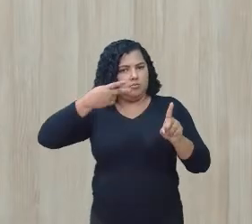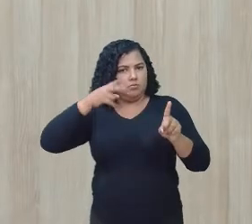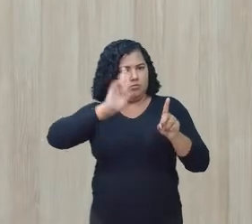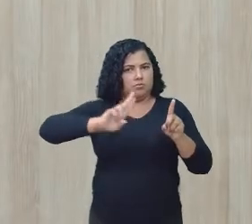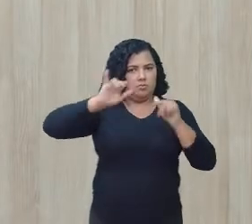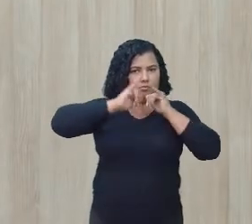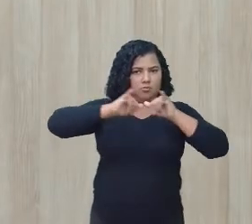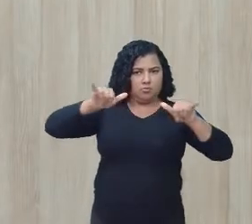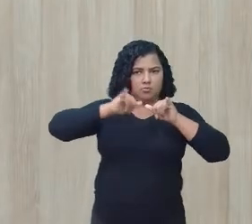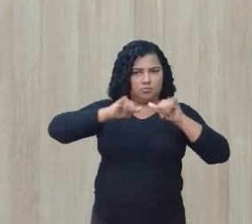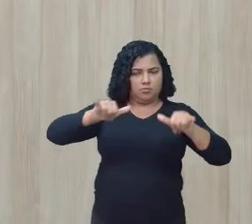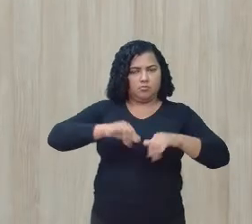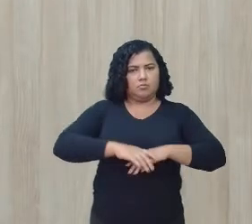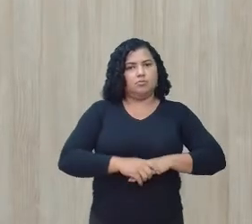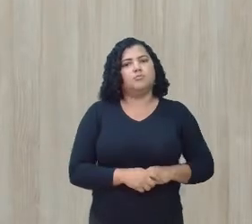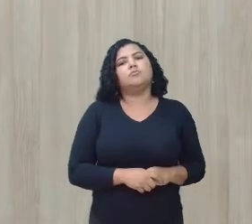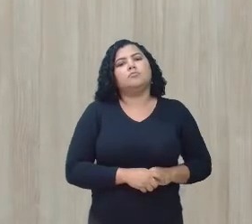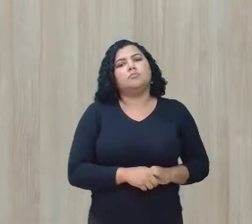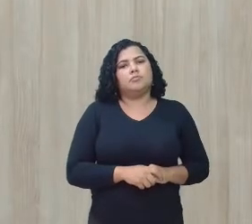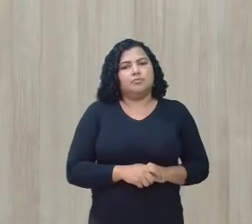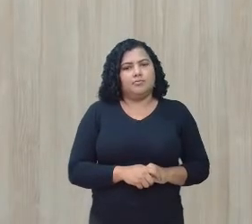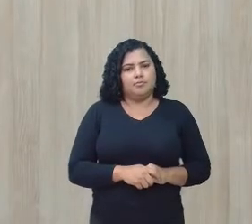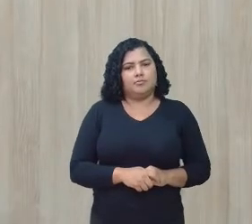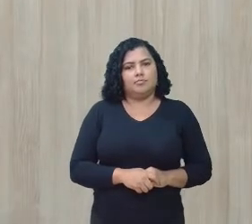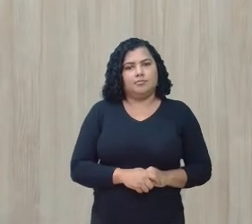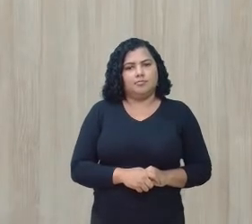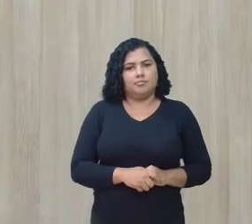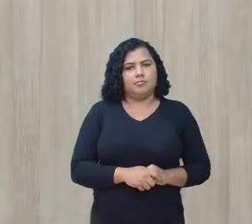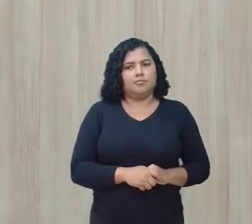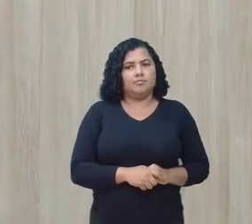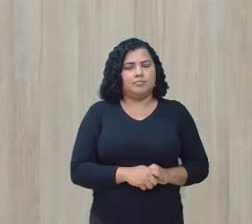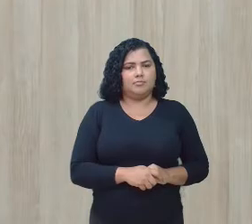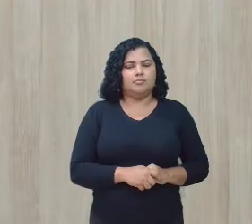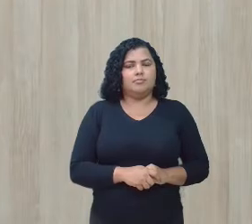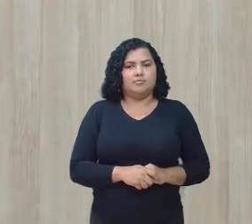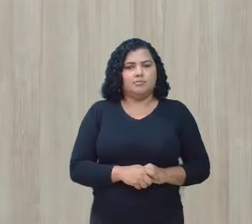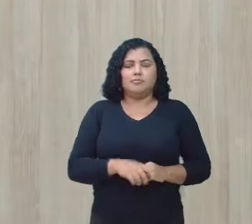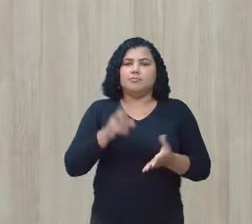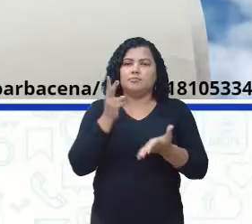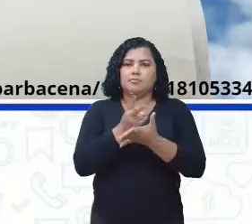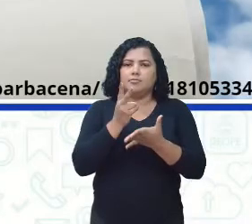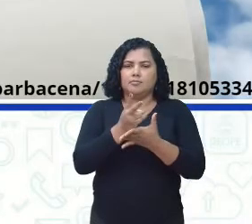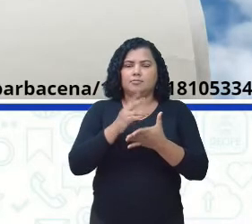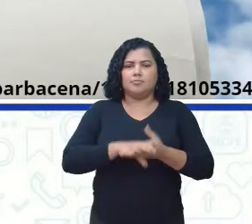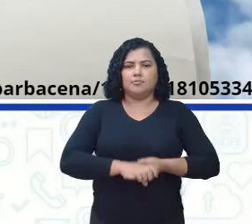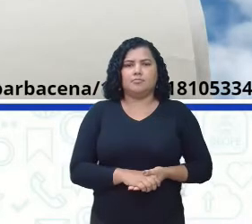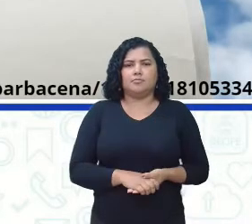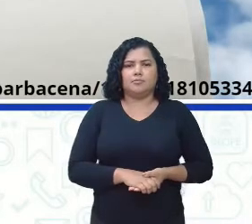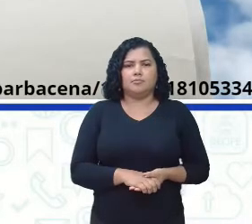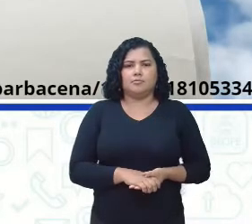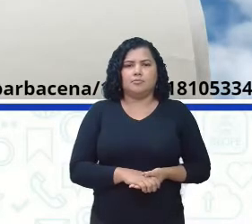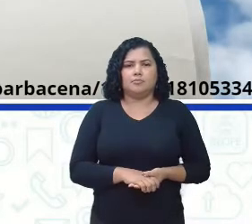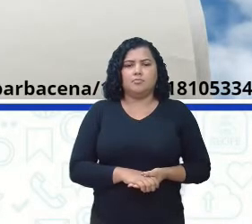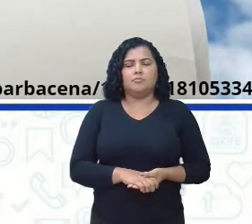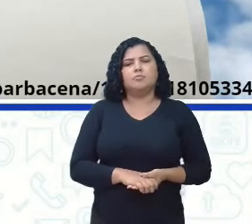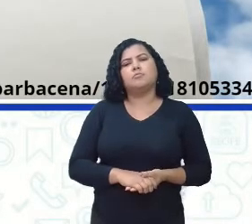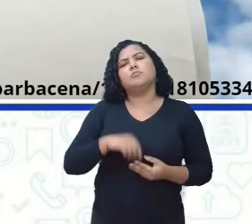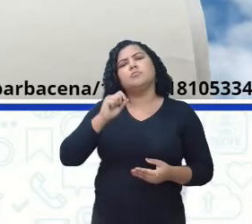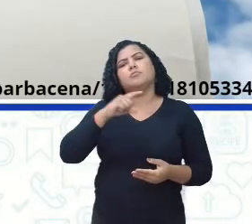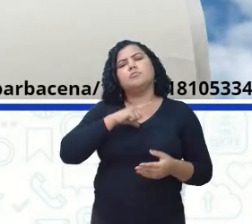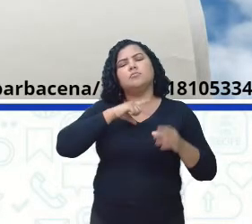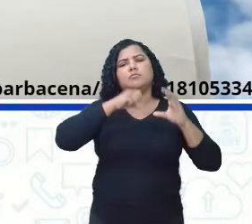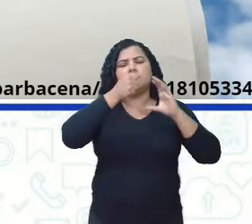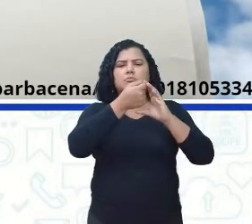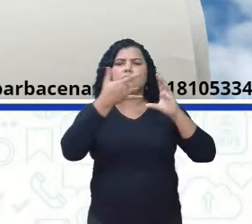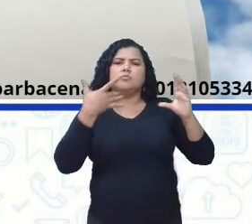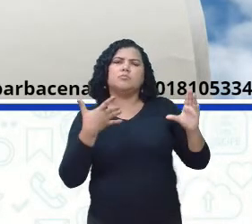a notícia e a reportagem. Vamos lá, vamos continuar. O que mais? O que é que tem mais de característica da